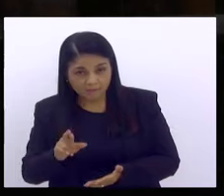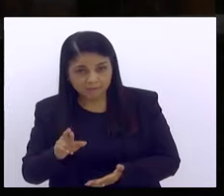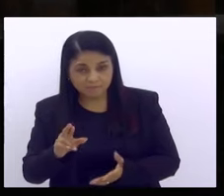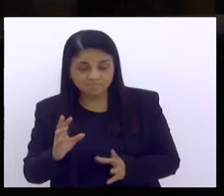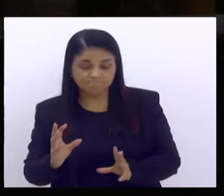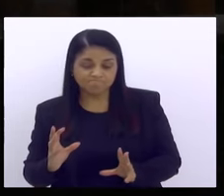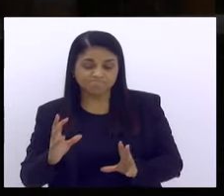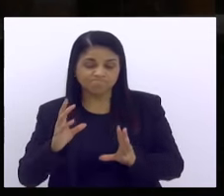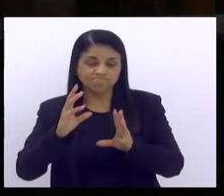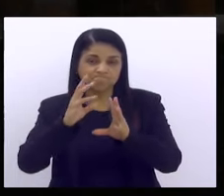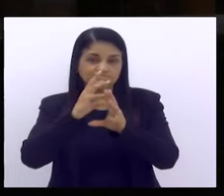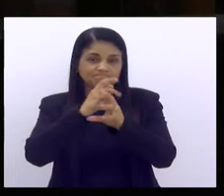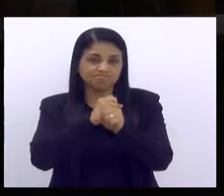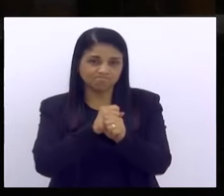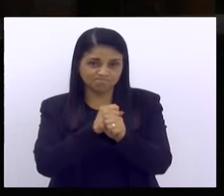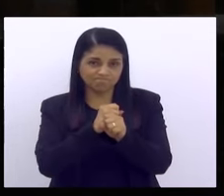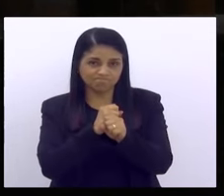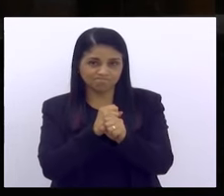estaremos arrecadando,